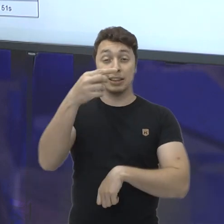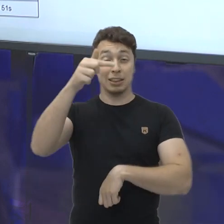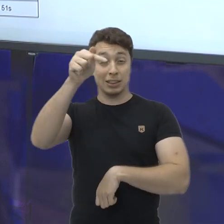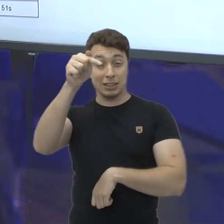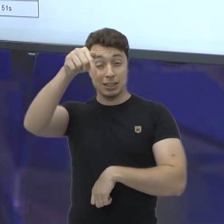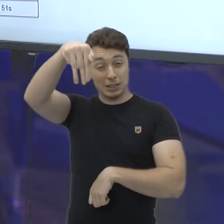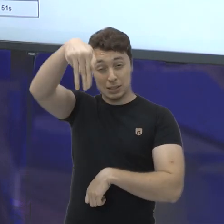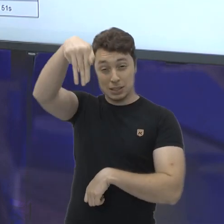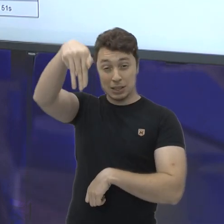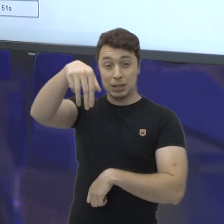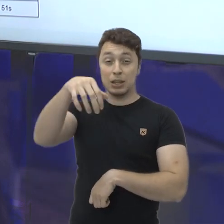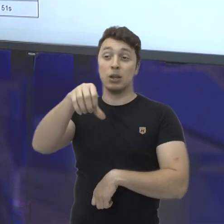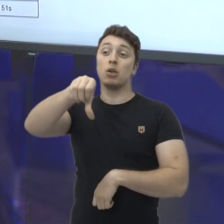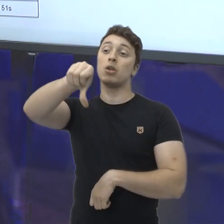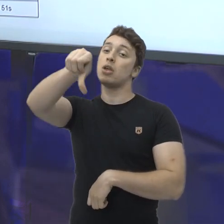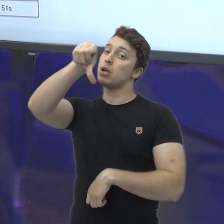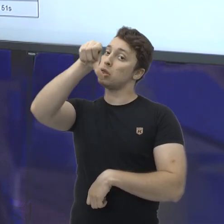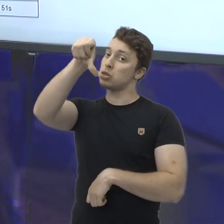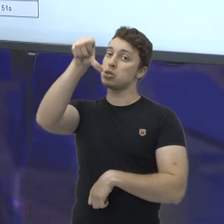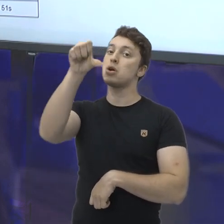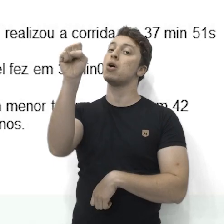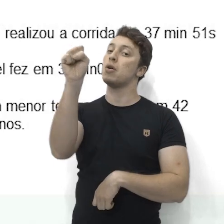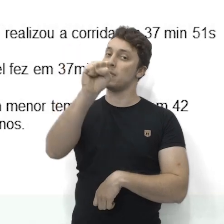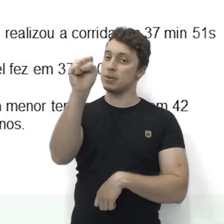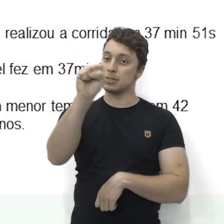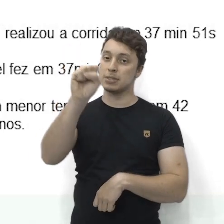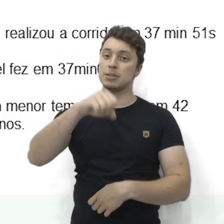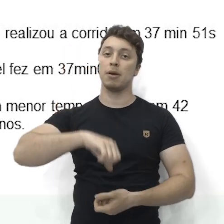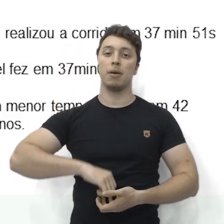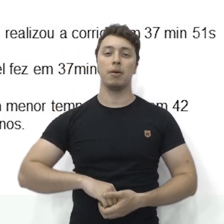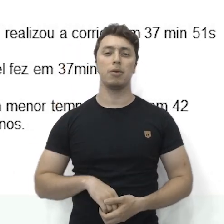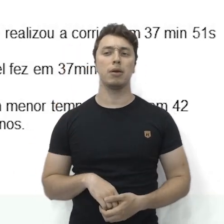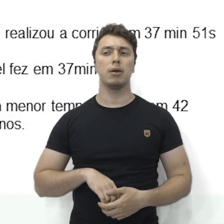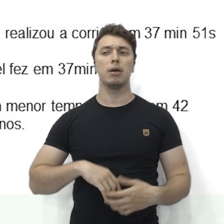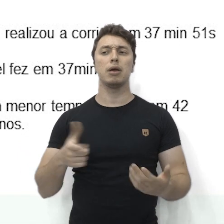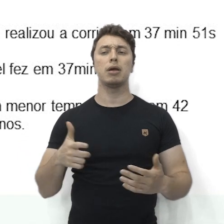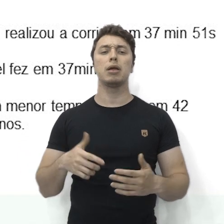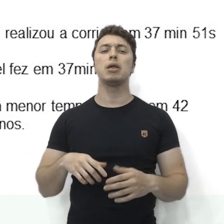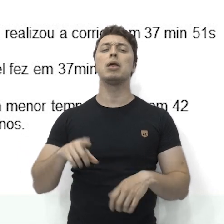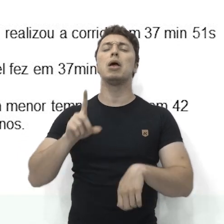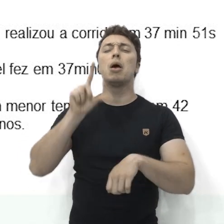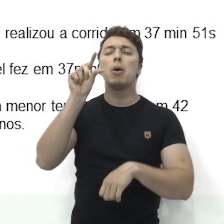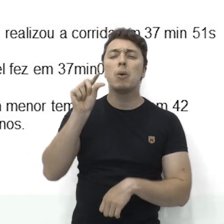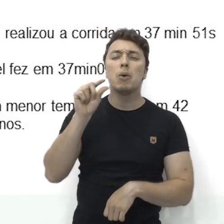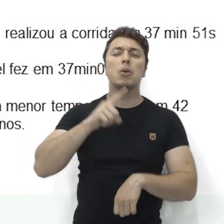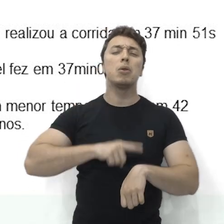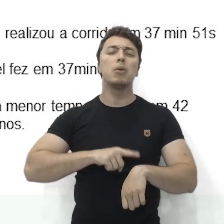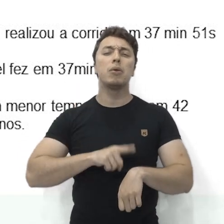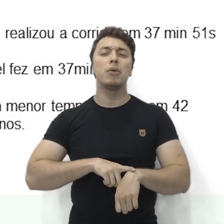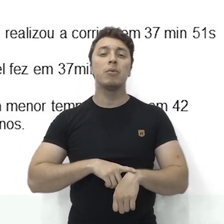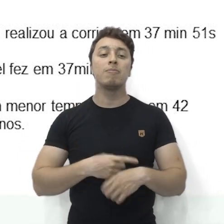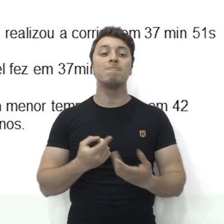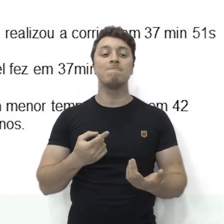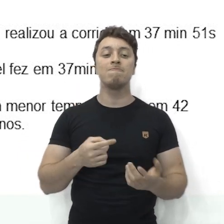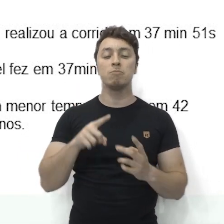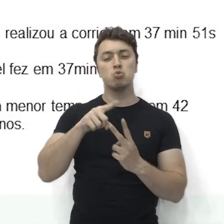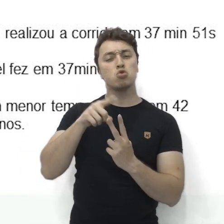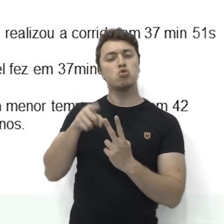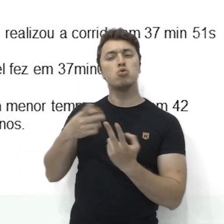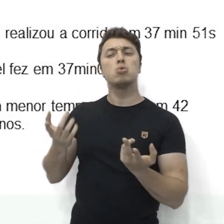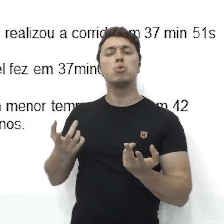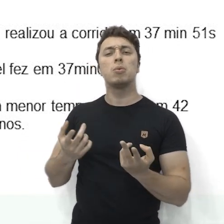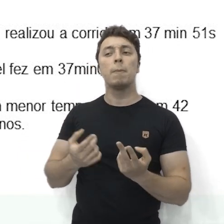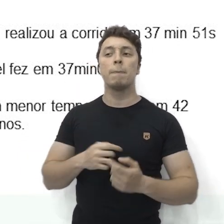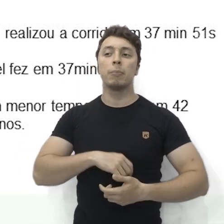minutos e 9 segundos. Então, quem fez em menos tempo? Vamos lá.